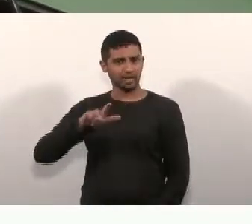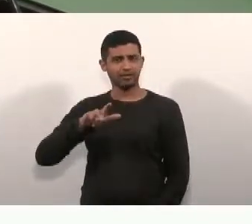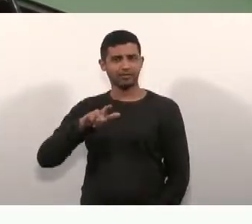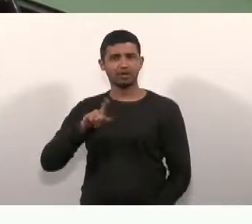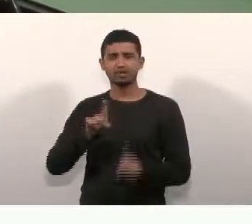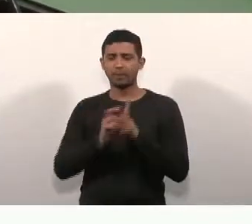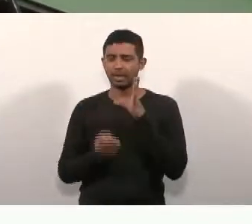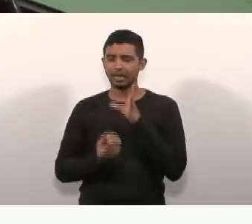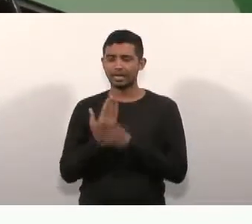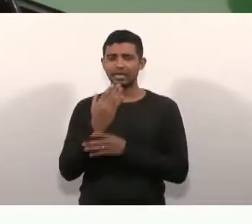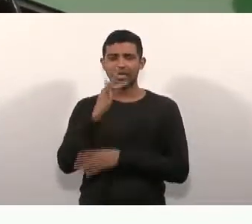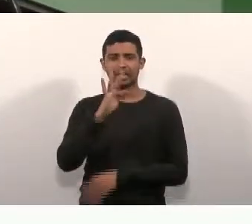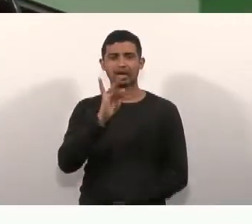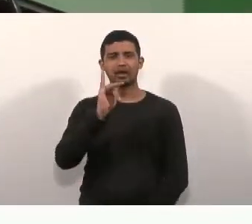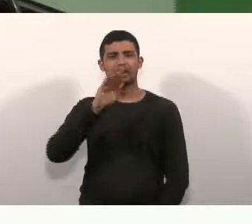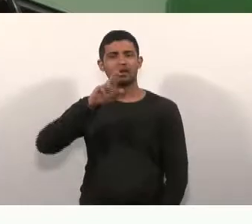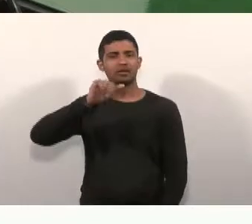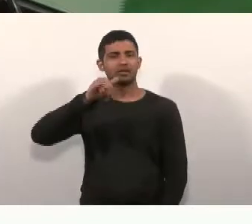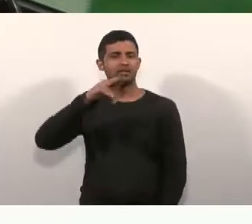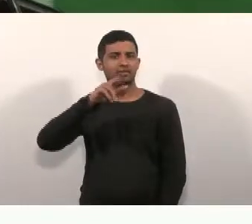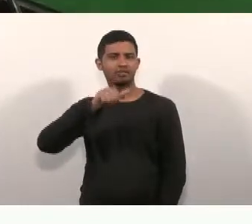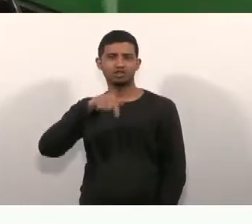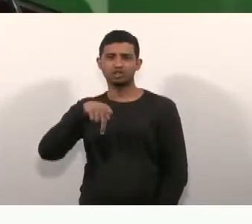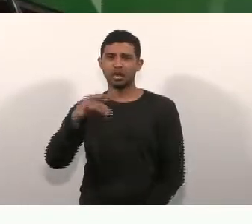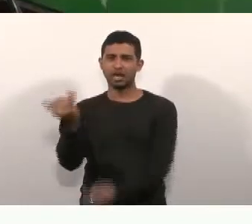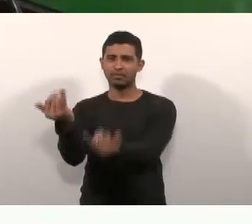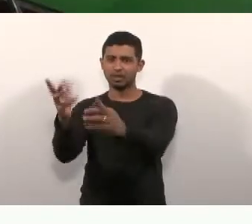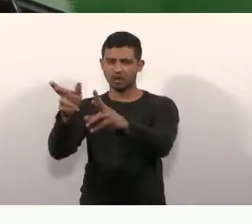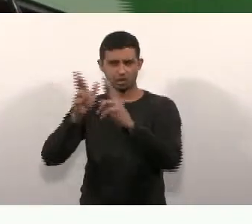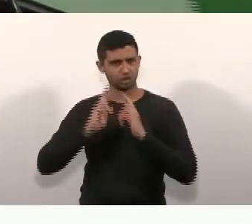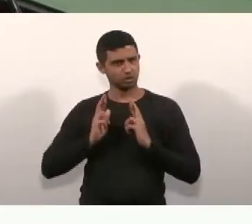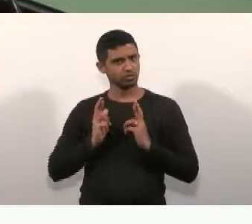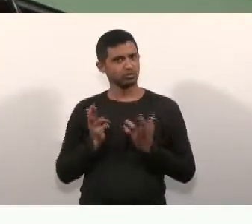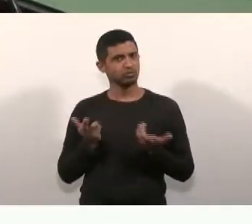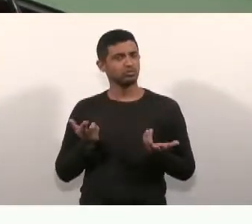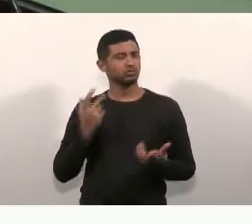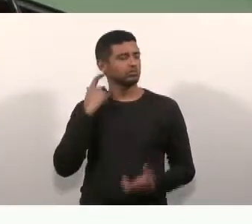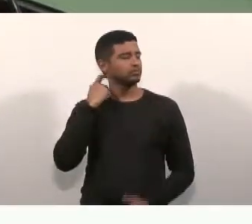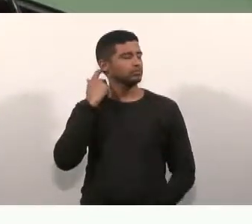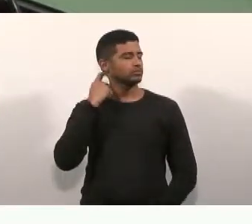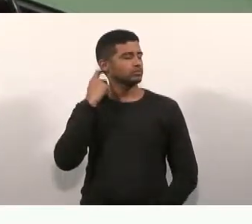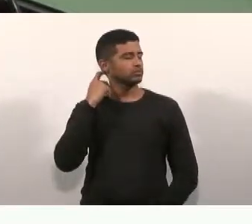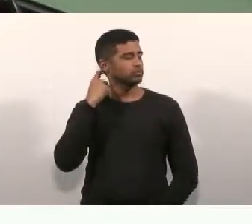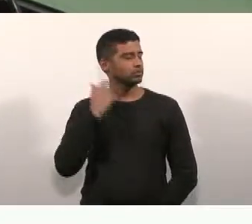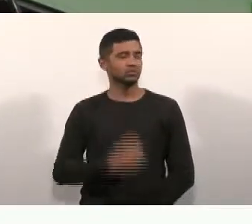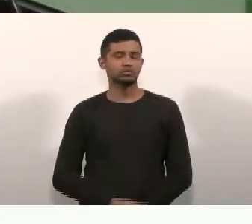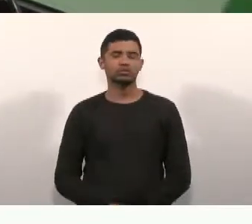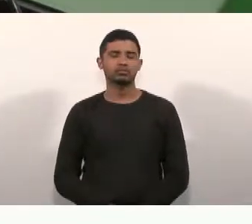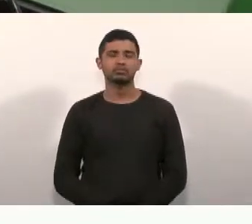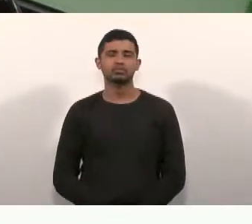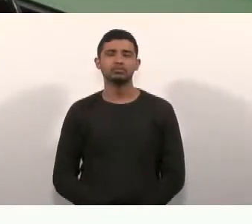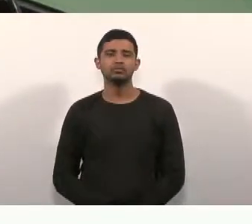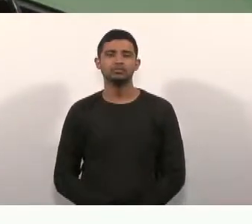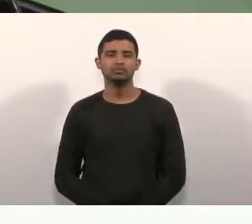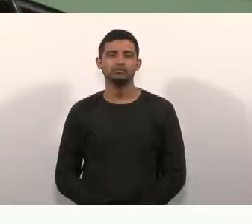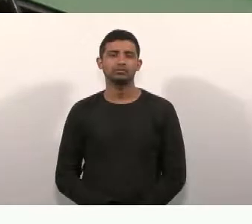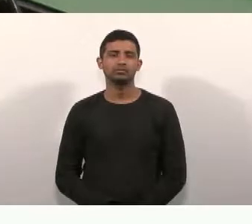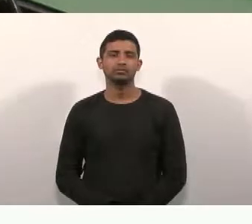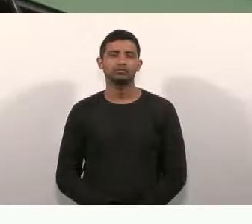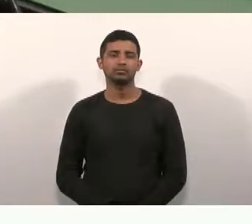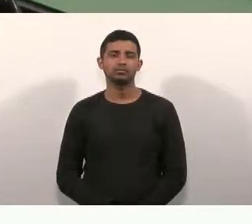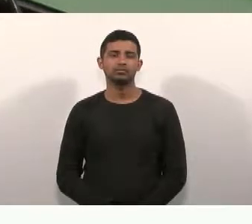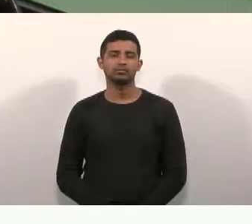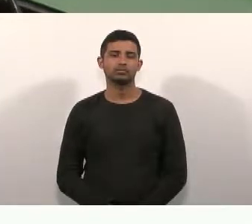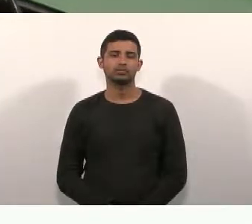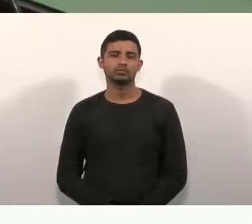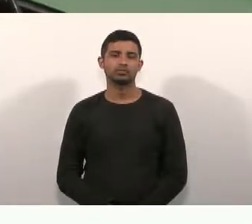2000, ele deu uma resposta em consonância com essa intervenção que o secretário Lucas Tristão fez segunda-feira na Assembleia, na audiência,